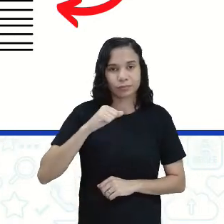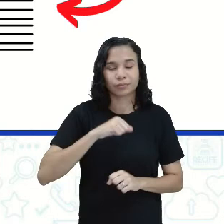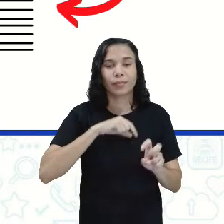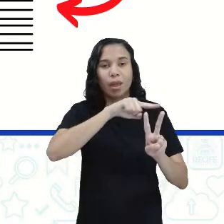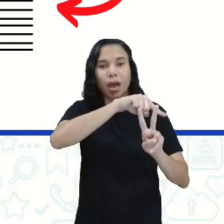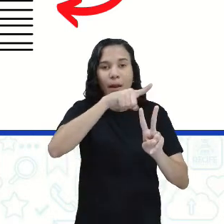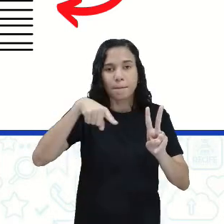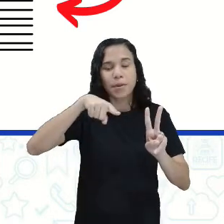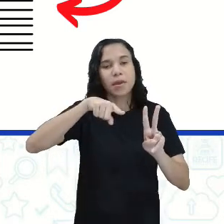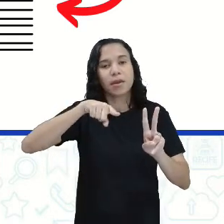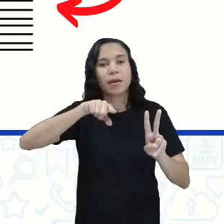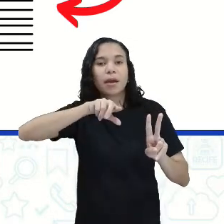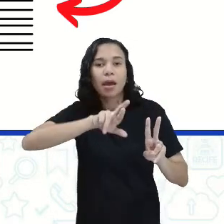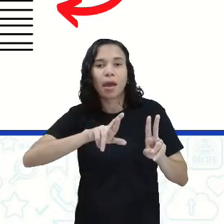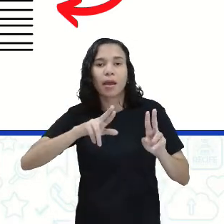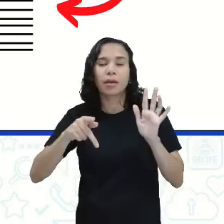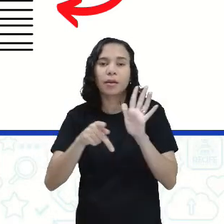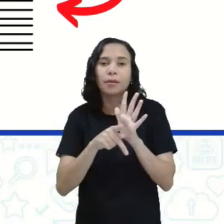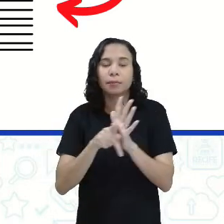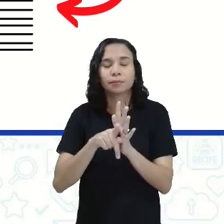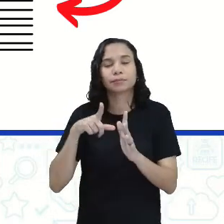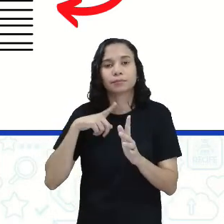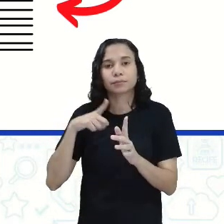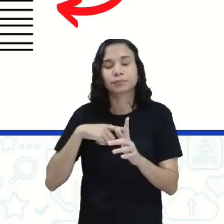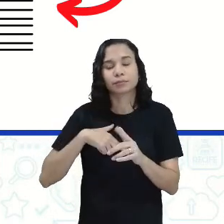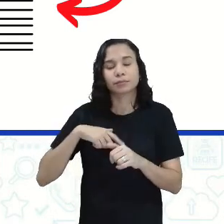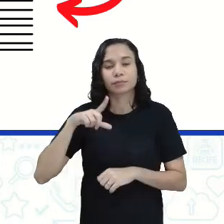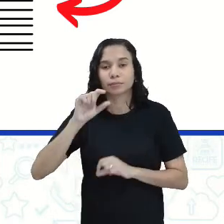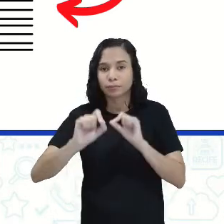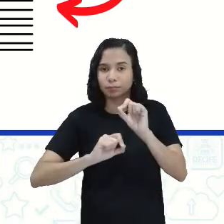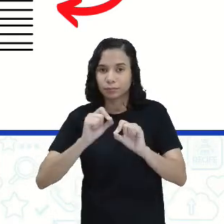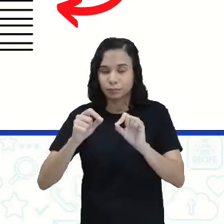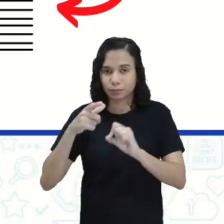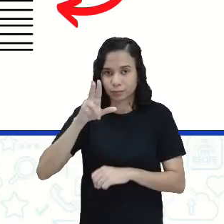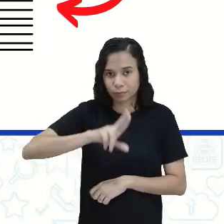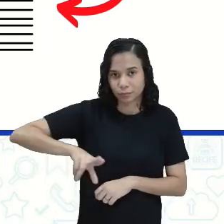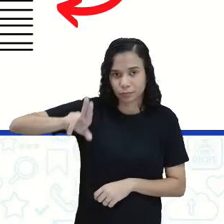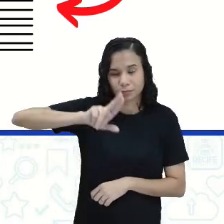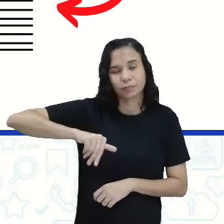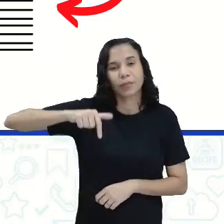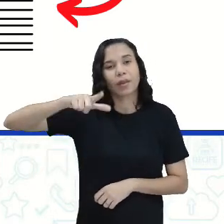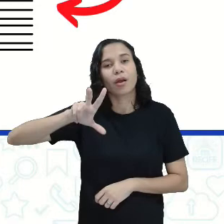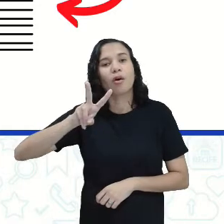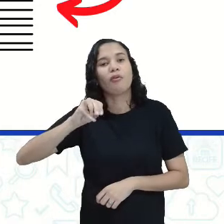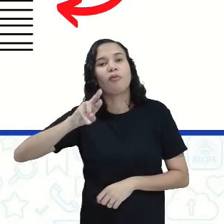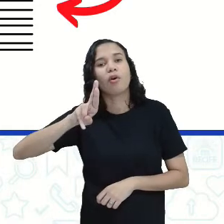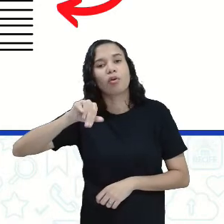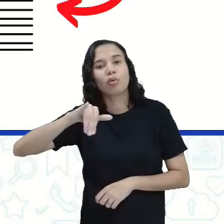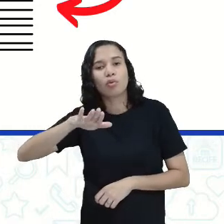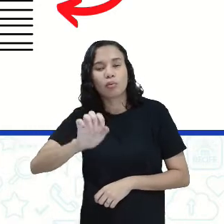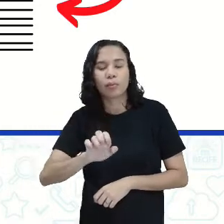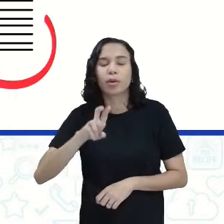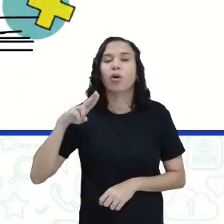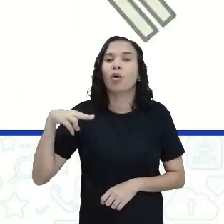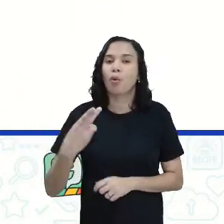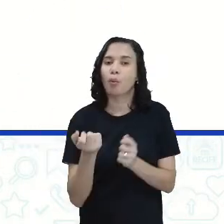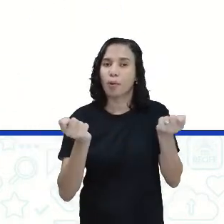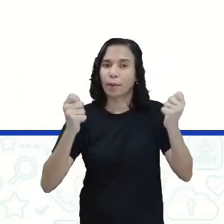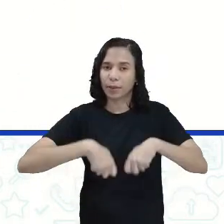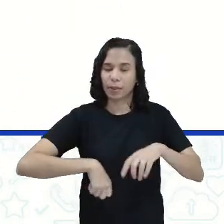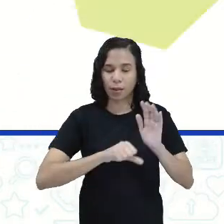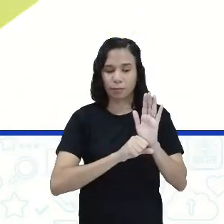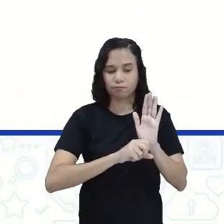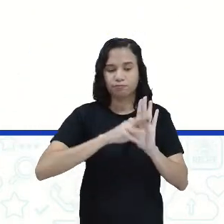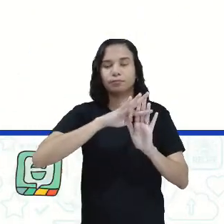quadrado, vezes o número de vezes que tem a fatiazinha, que é a chamada altura, eu chamo isso de volume ou capacidade. Pode chamar também de capacidade